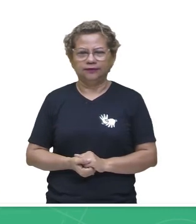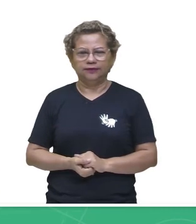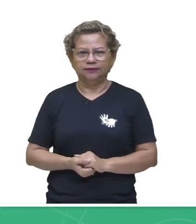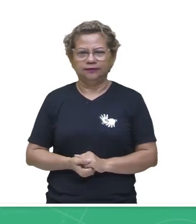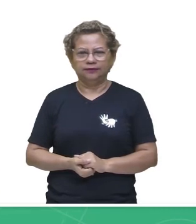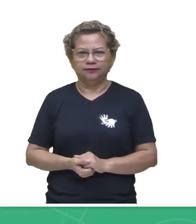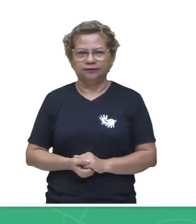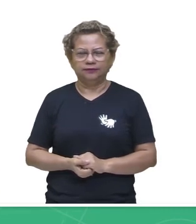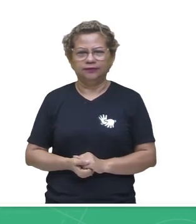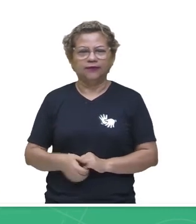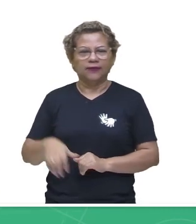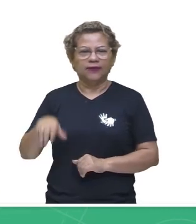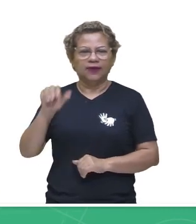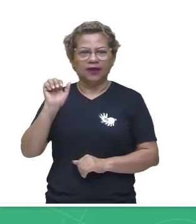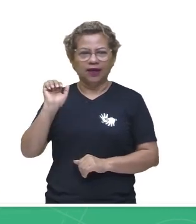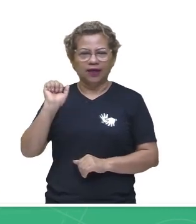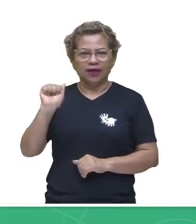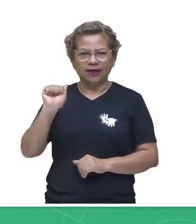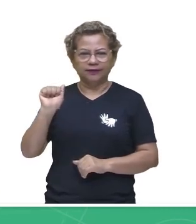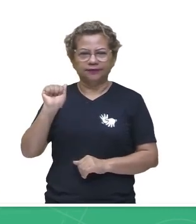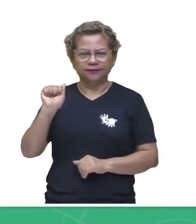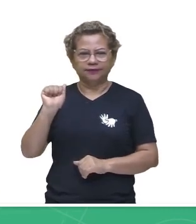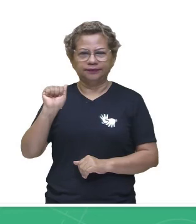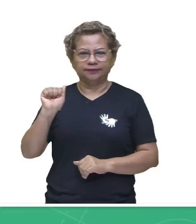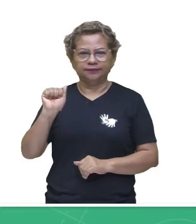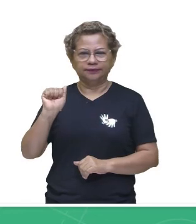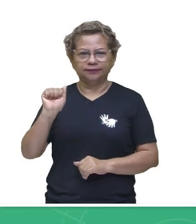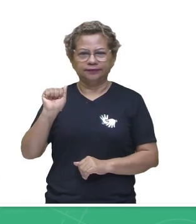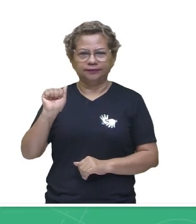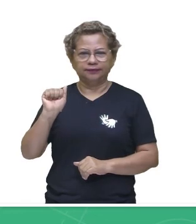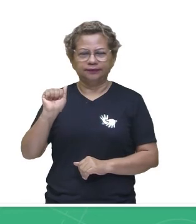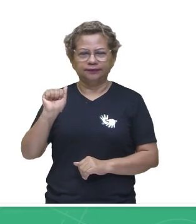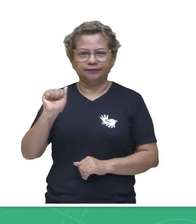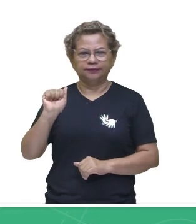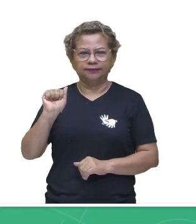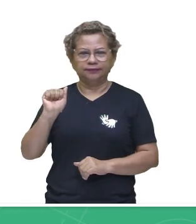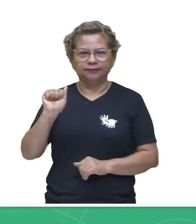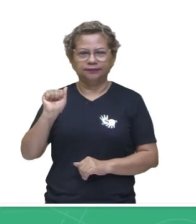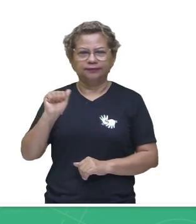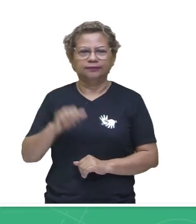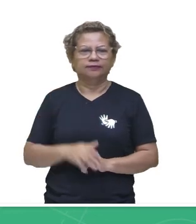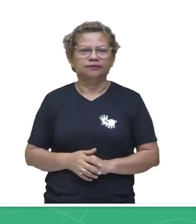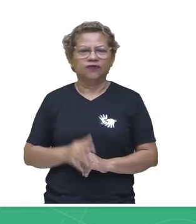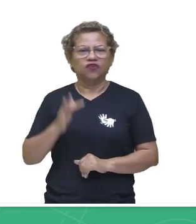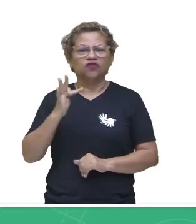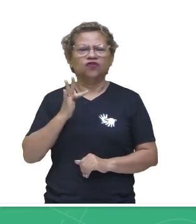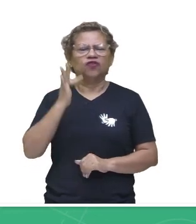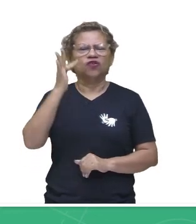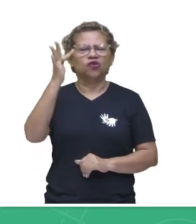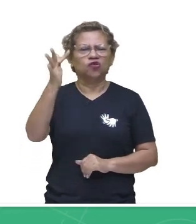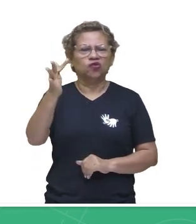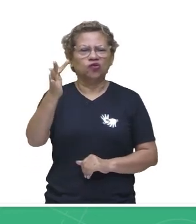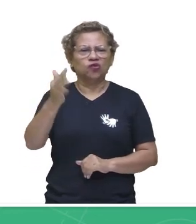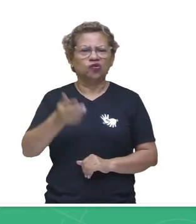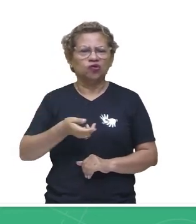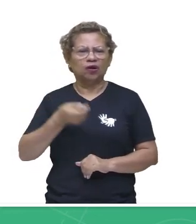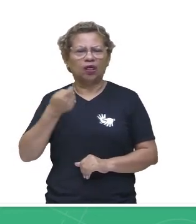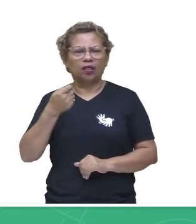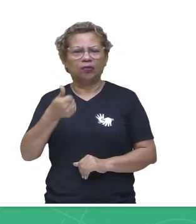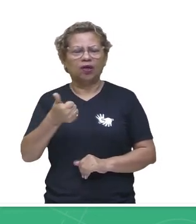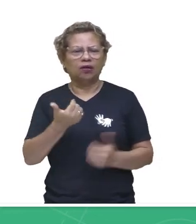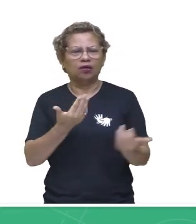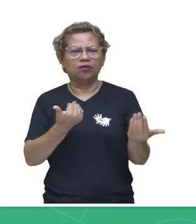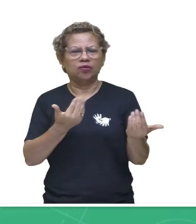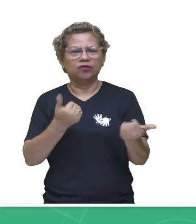Questão A. Alternativa A. Um futuro promissor e longevo,